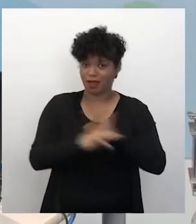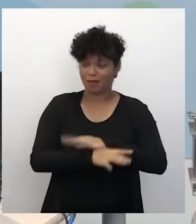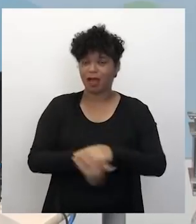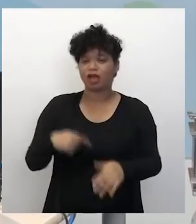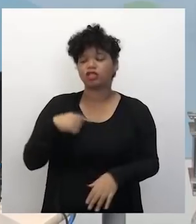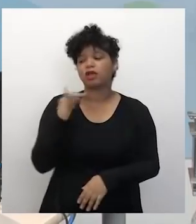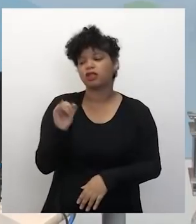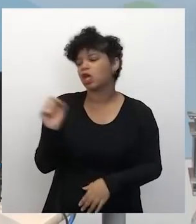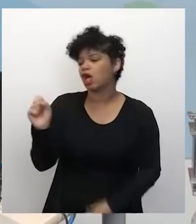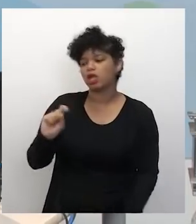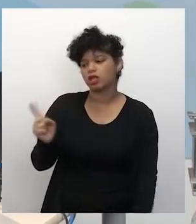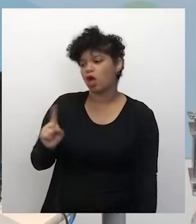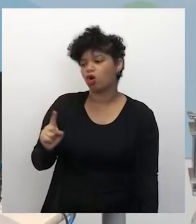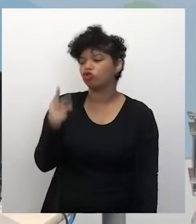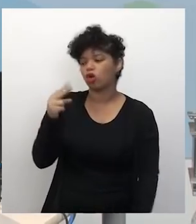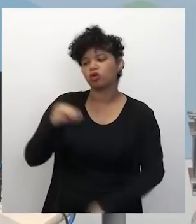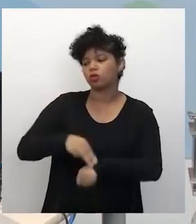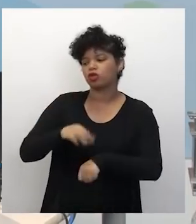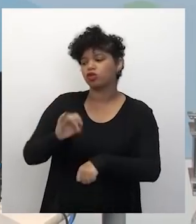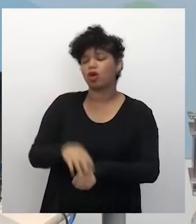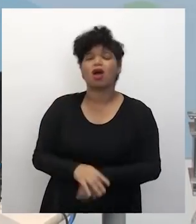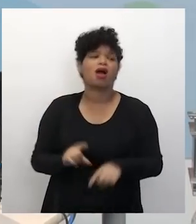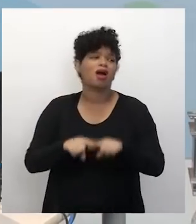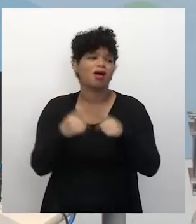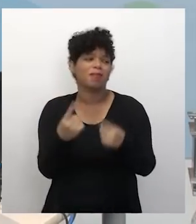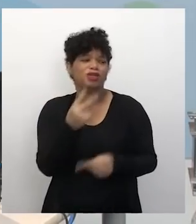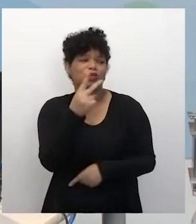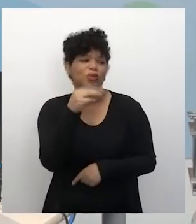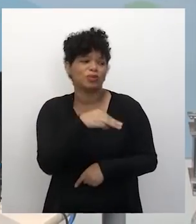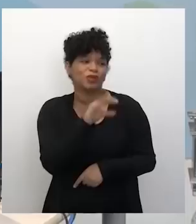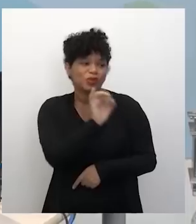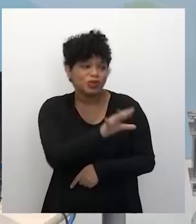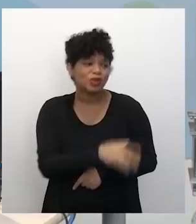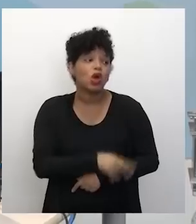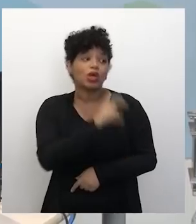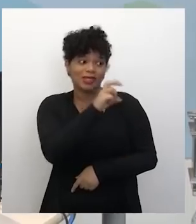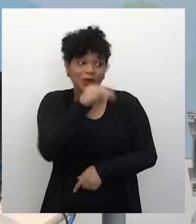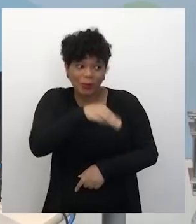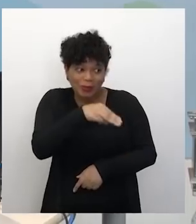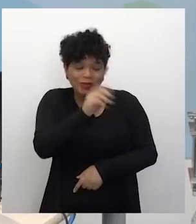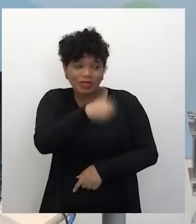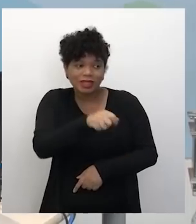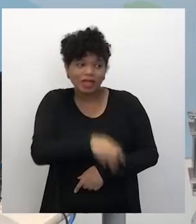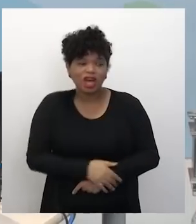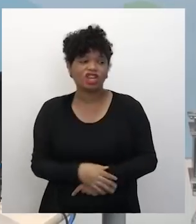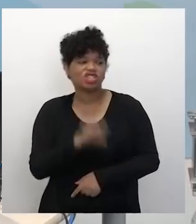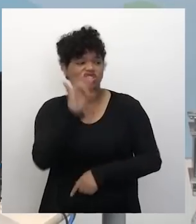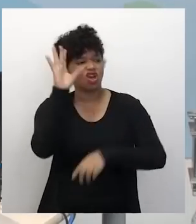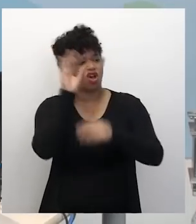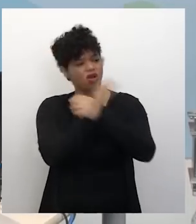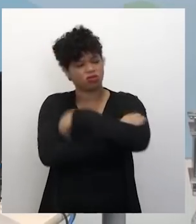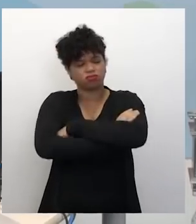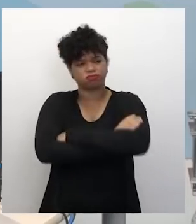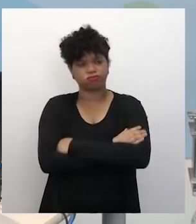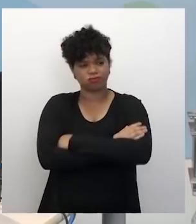sim, ou a gente fala, não, 2 minutos. Mas 2 minutos muito pouco. Ou 5 minutos, professora, mas só isso você vai deixar mais? E aí